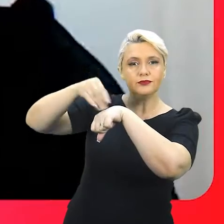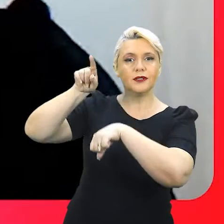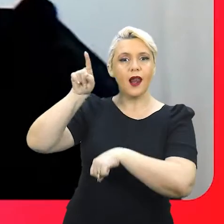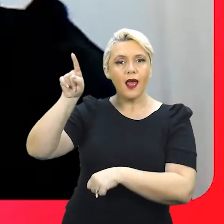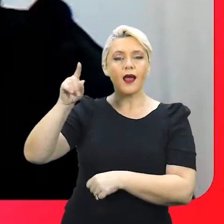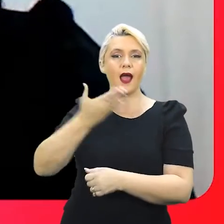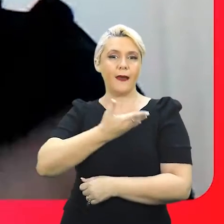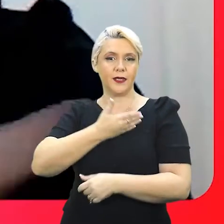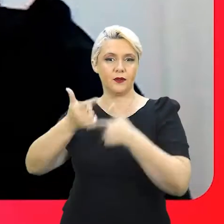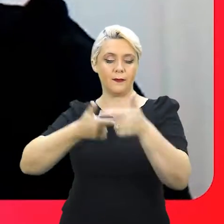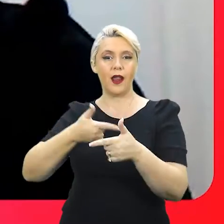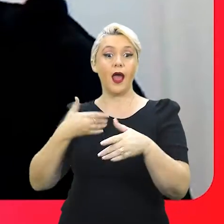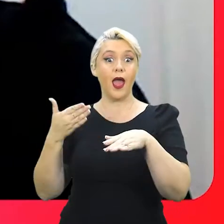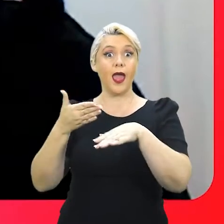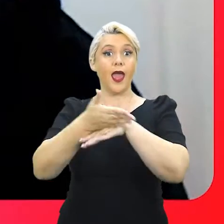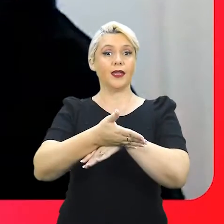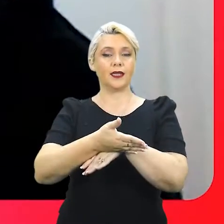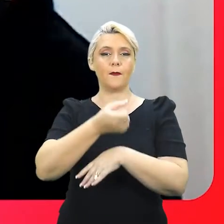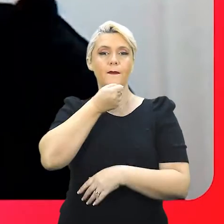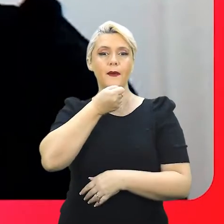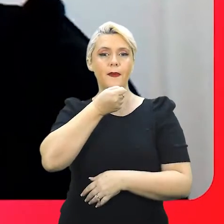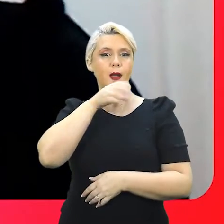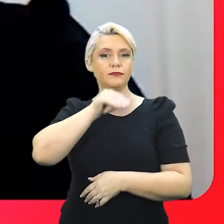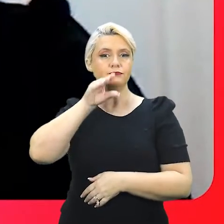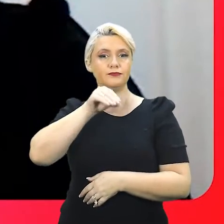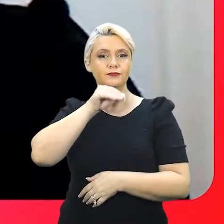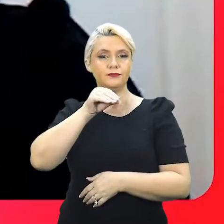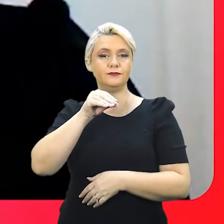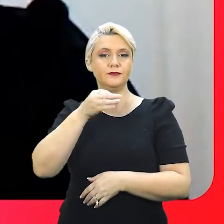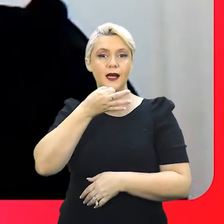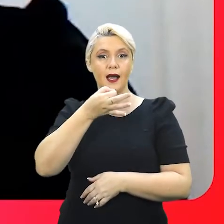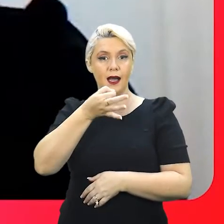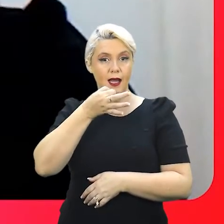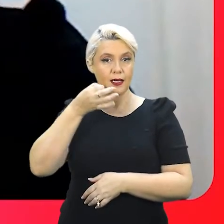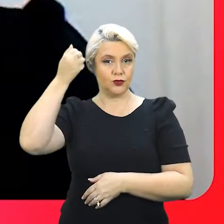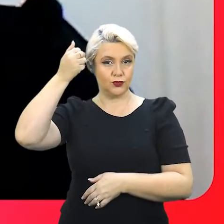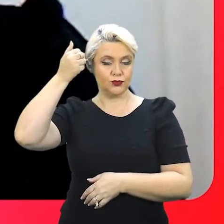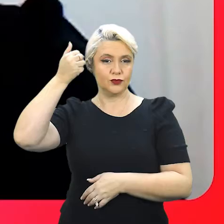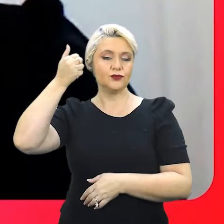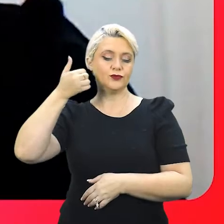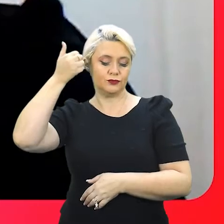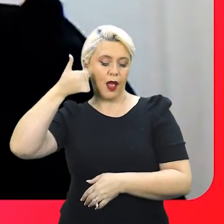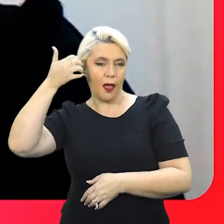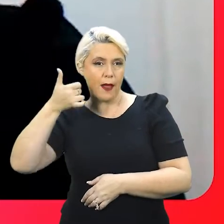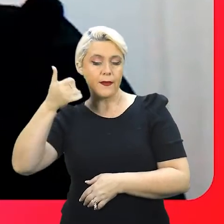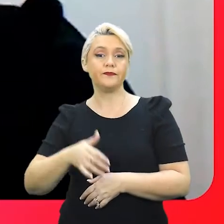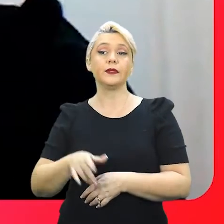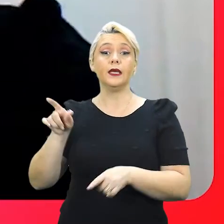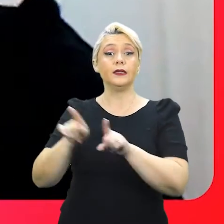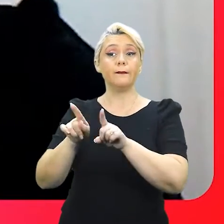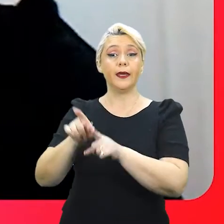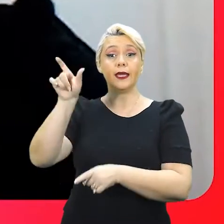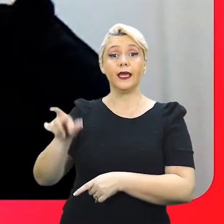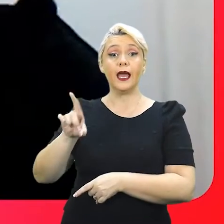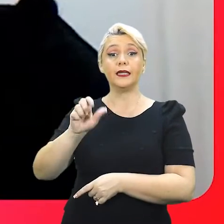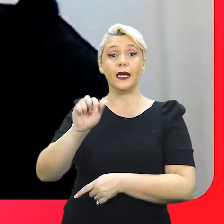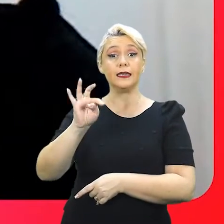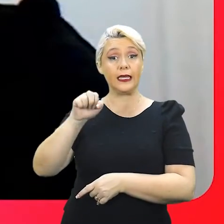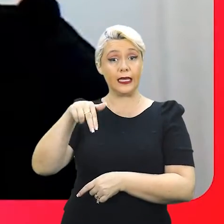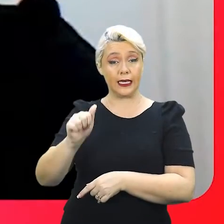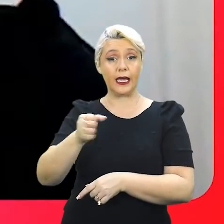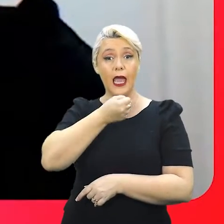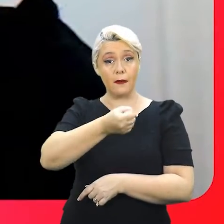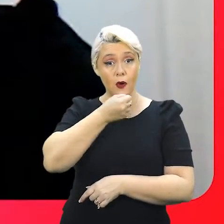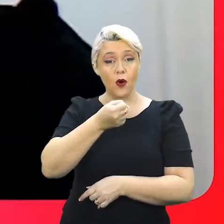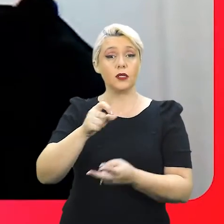bonita, entrava no ar na Rádio Renascença, o narrador era o Pedro Giacomini, o Datena era repórter, o